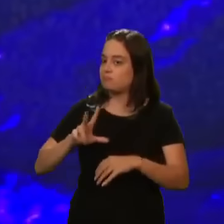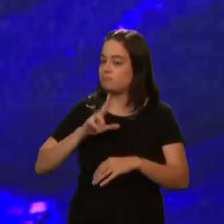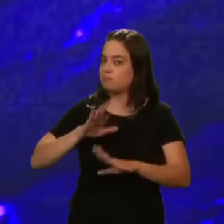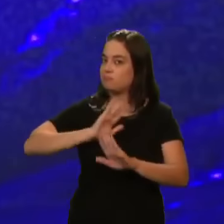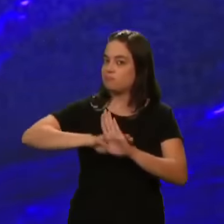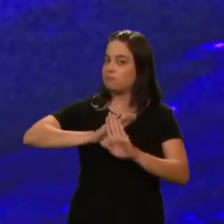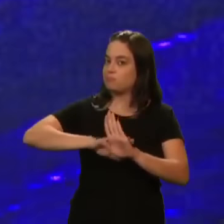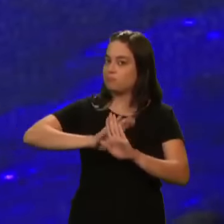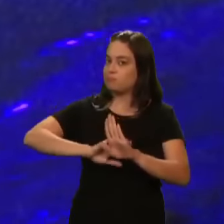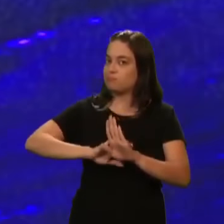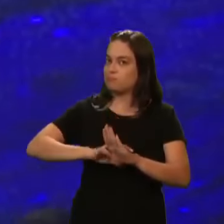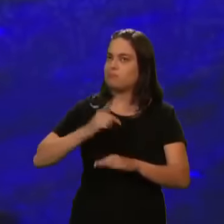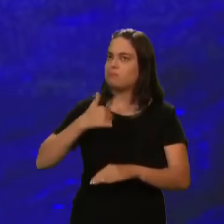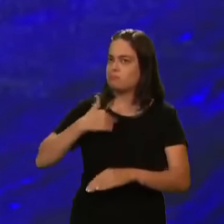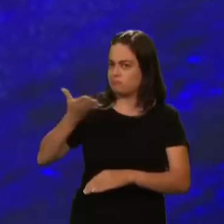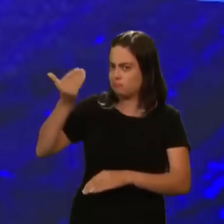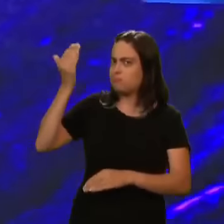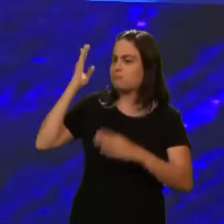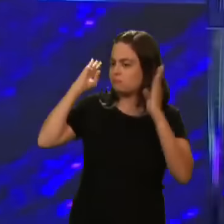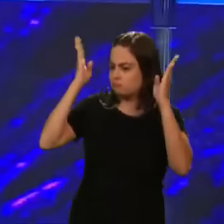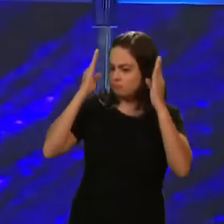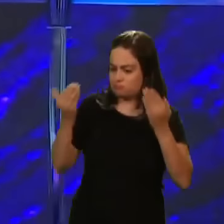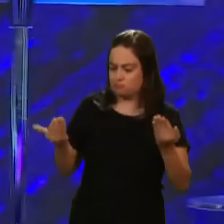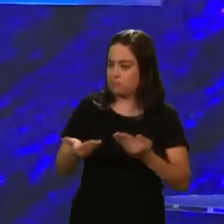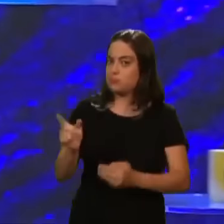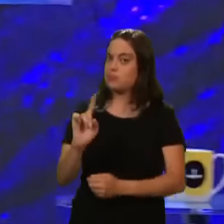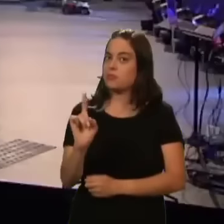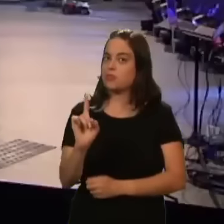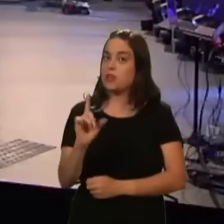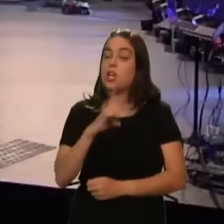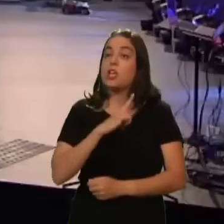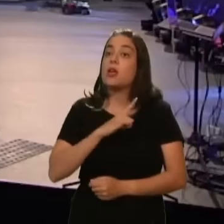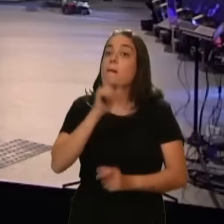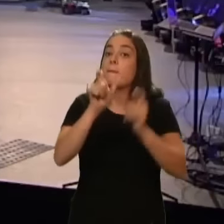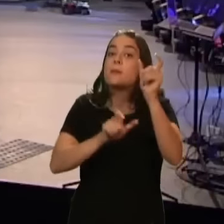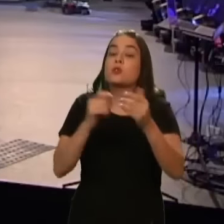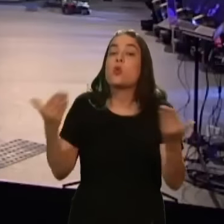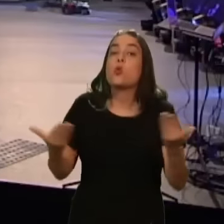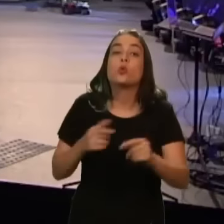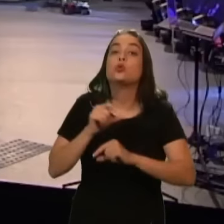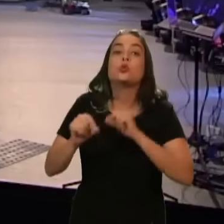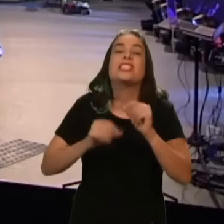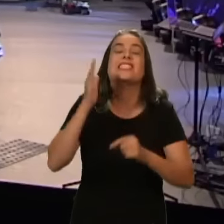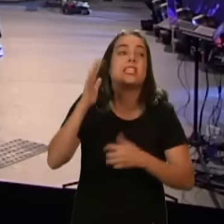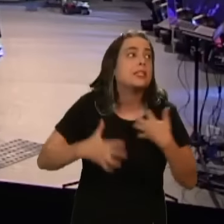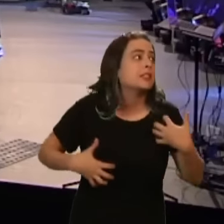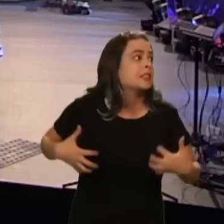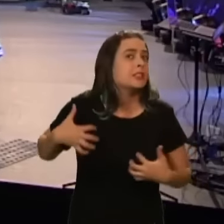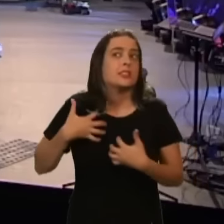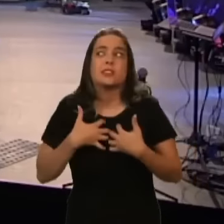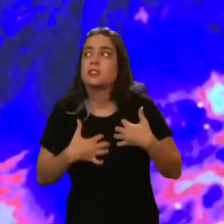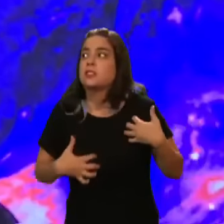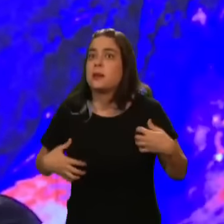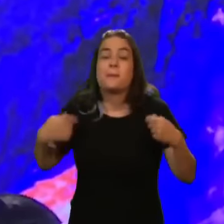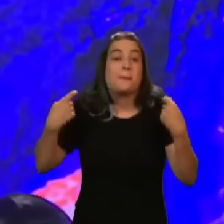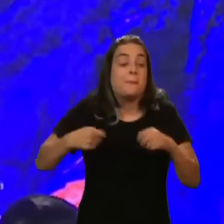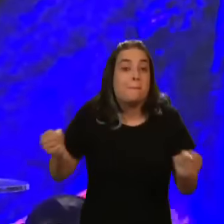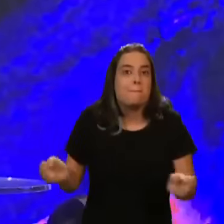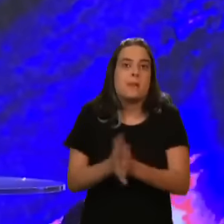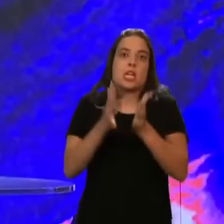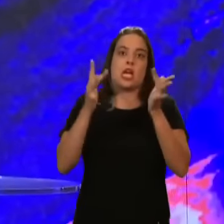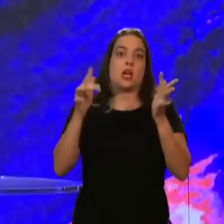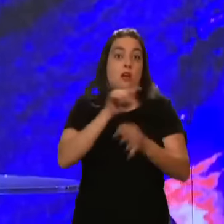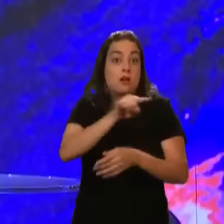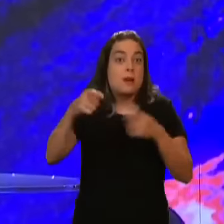já fui burro, hoje eu não sou mais não. Tem muita gente aqui hoje desesperada, precisando de um milagre rápido. E você vai